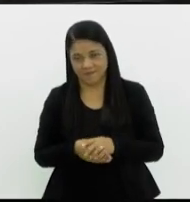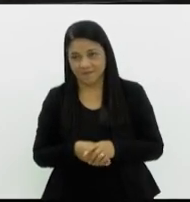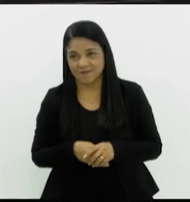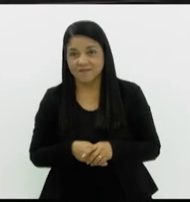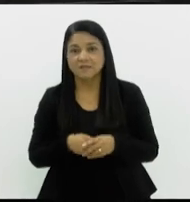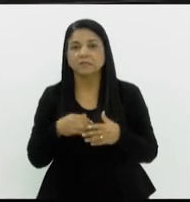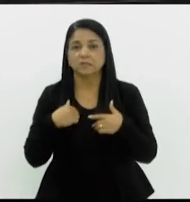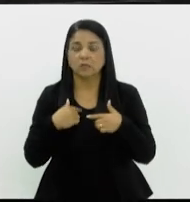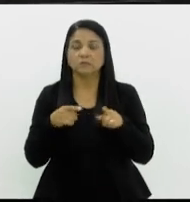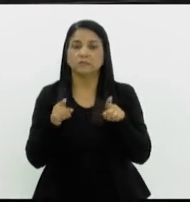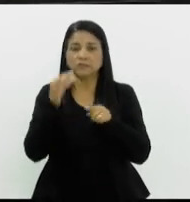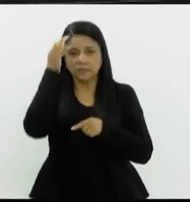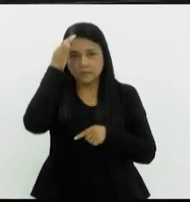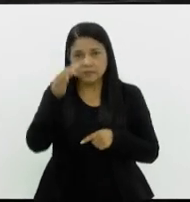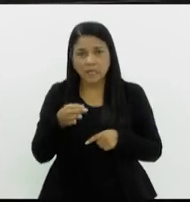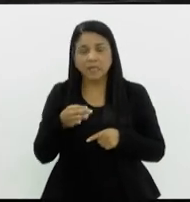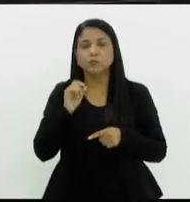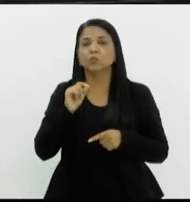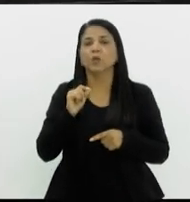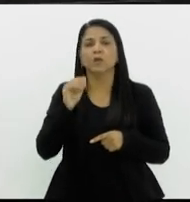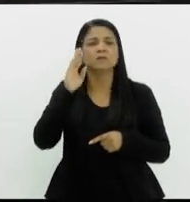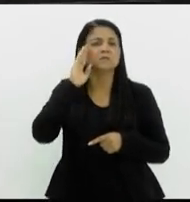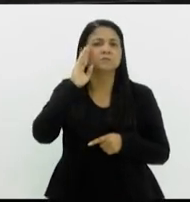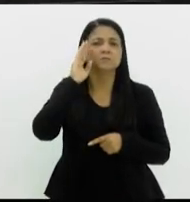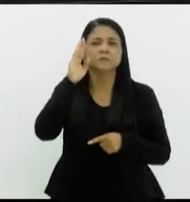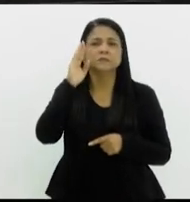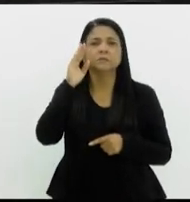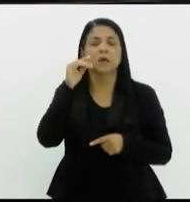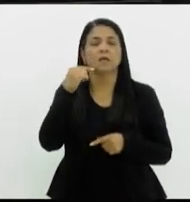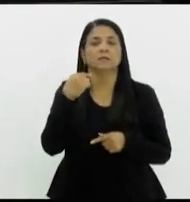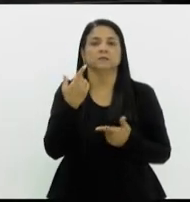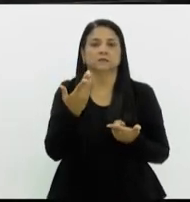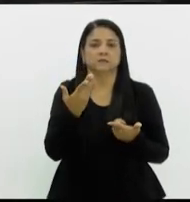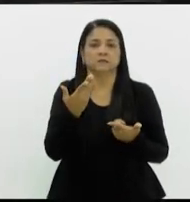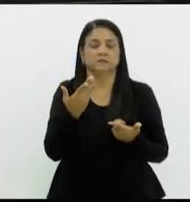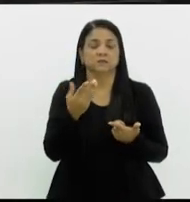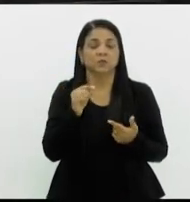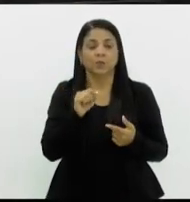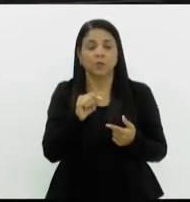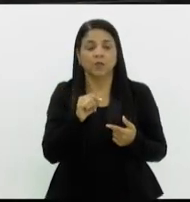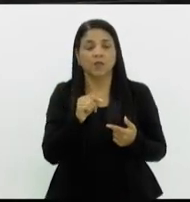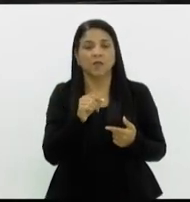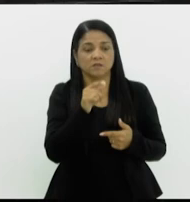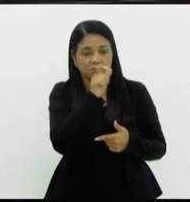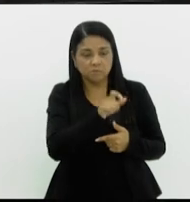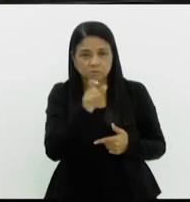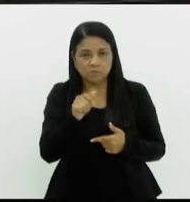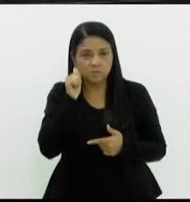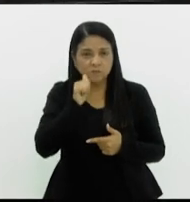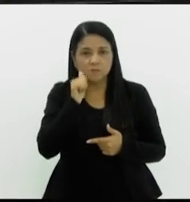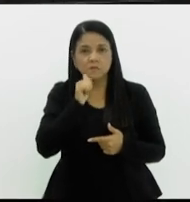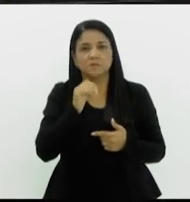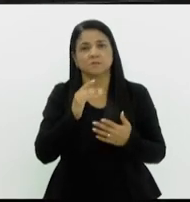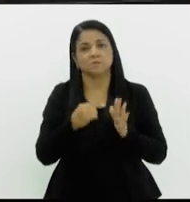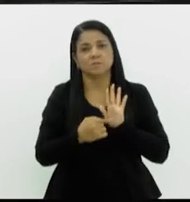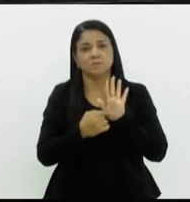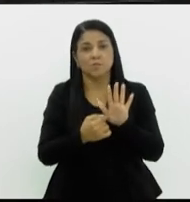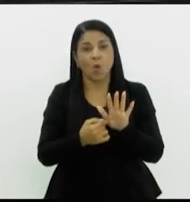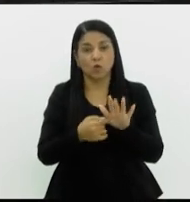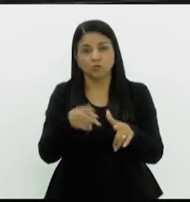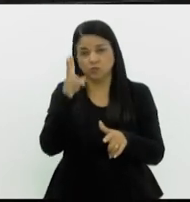está entendendo das prioridades que essas mulheres apresentaram historicamente e que foram,